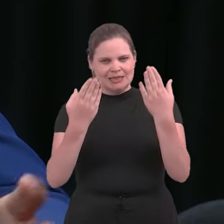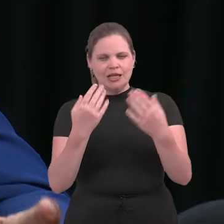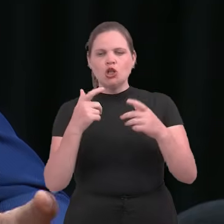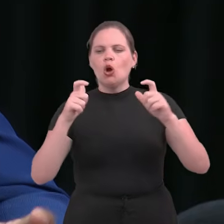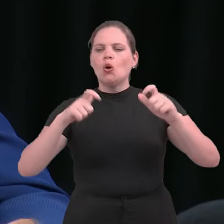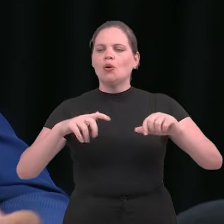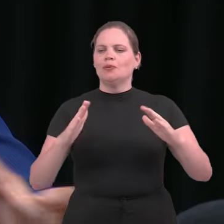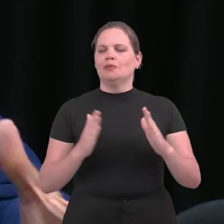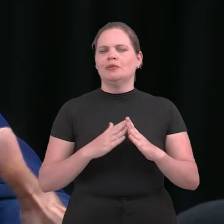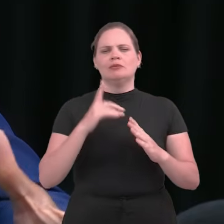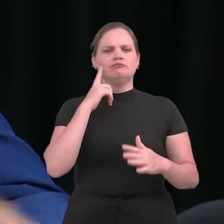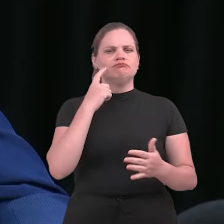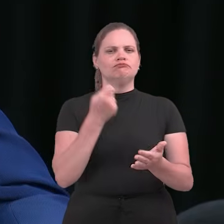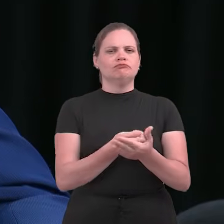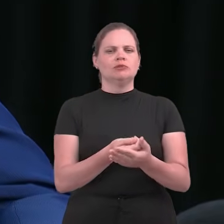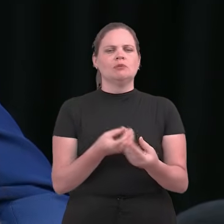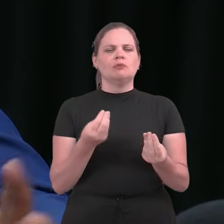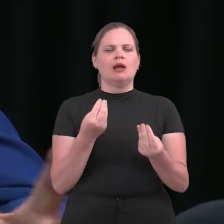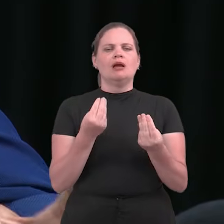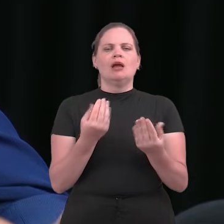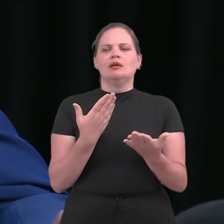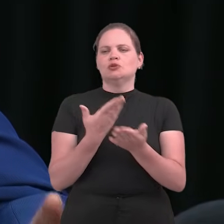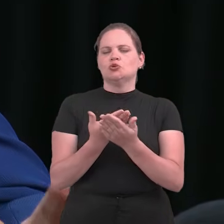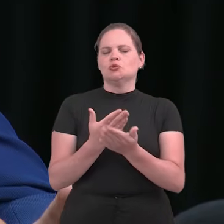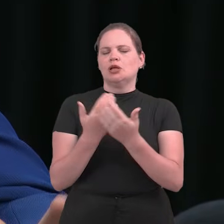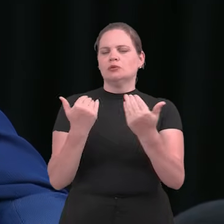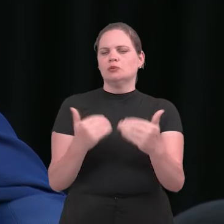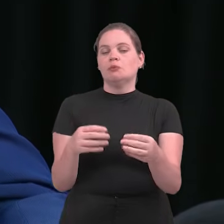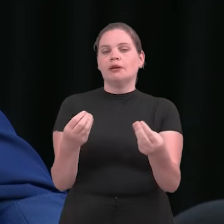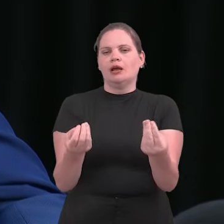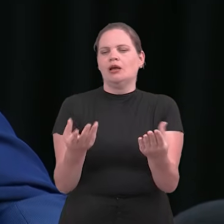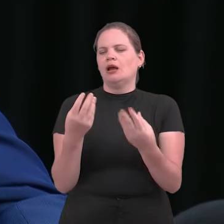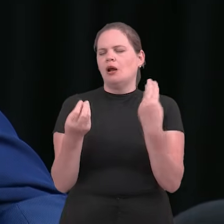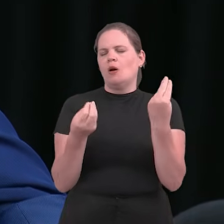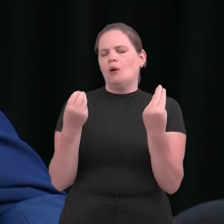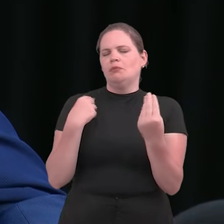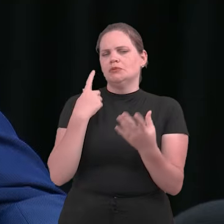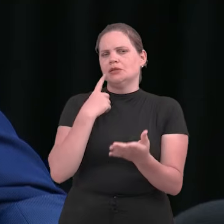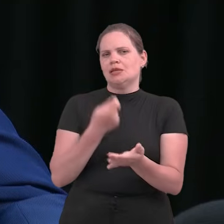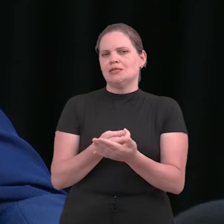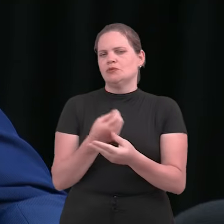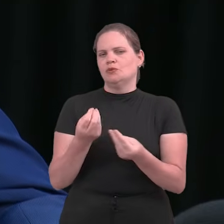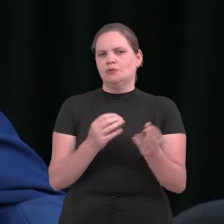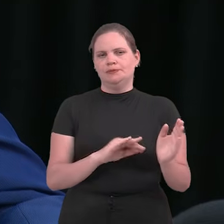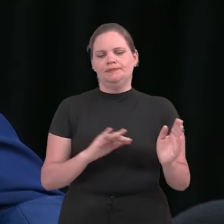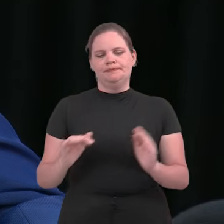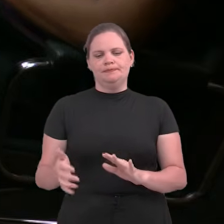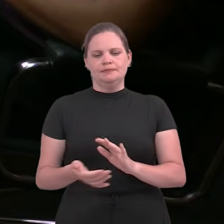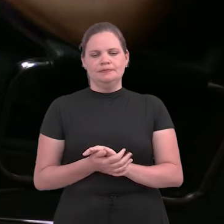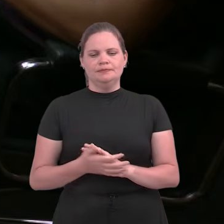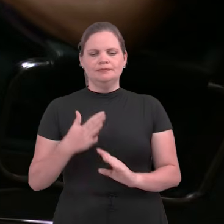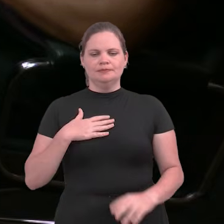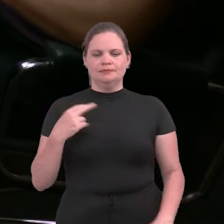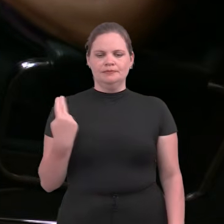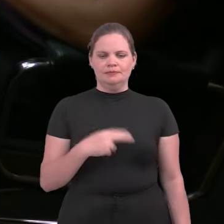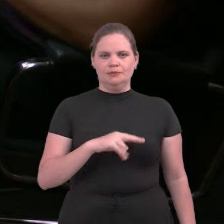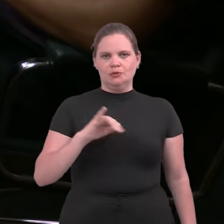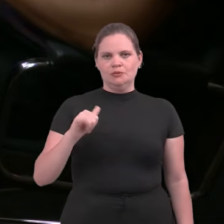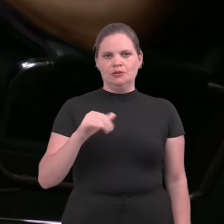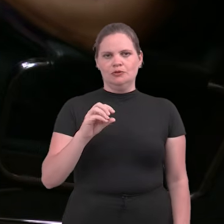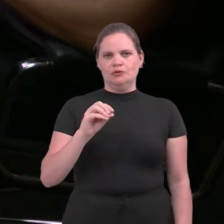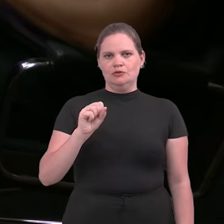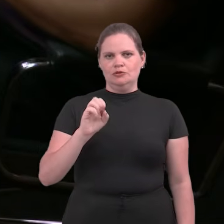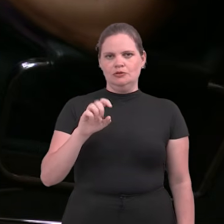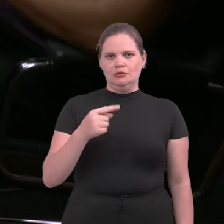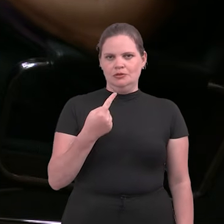por que você decidiu estudar para concursos públicos. Como é que surgiu essa questão aí na sua vida, irmão José? Bem, meu nome é José Souza,